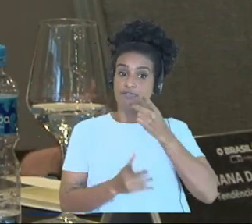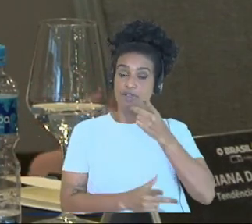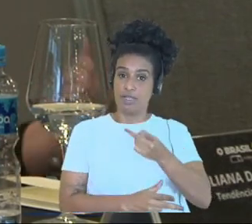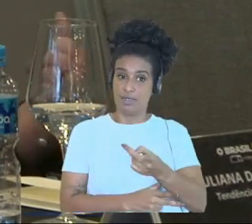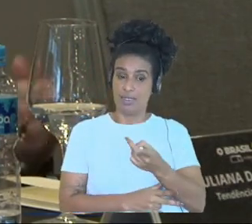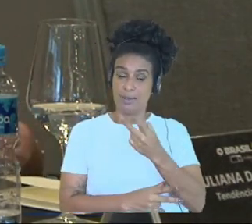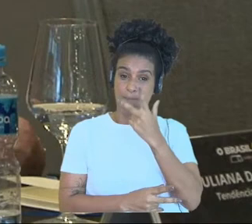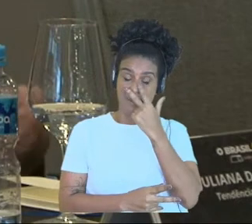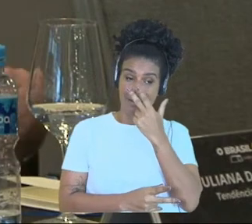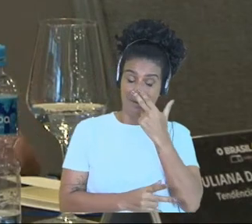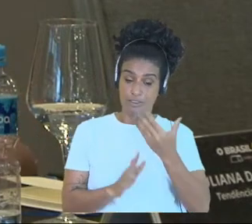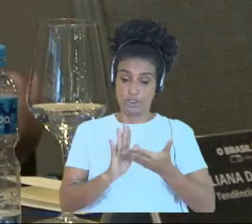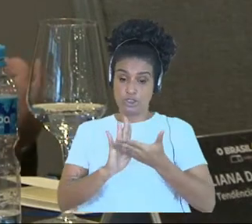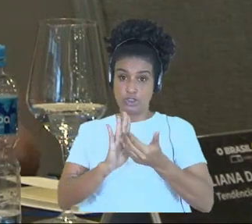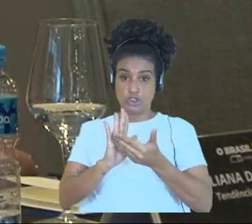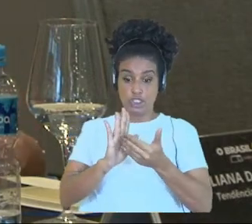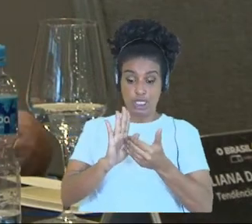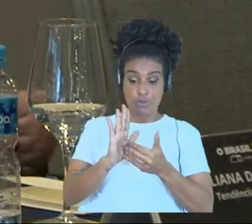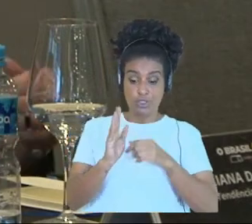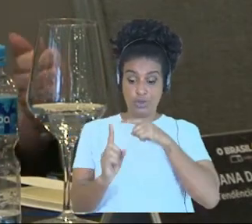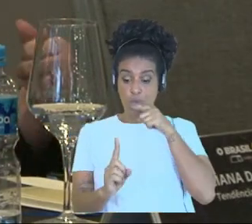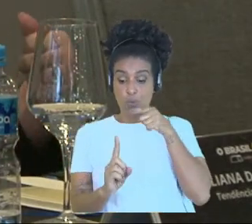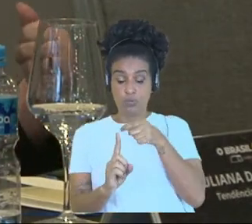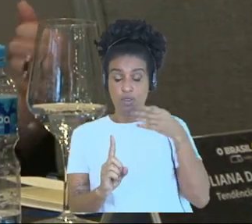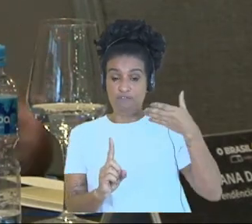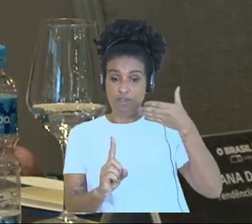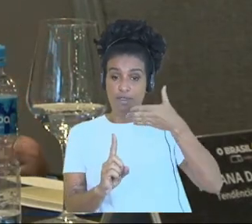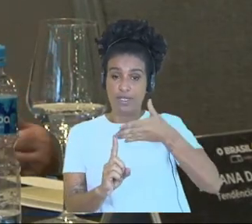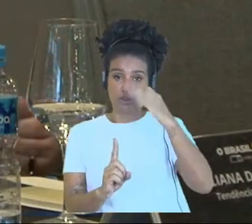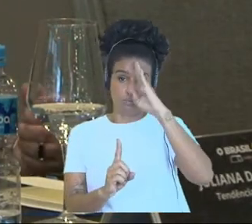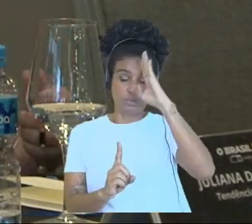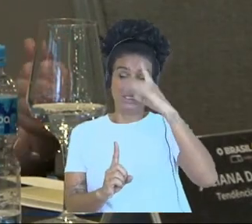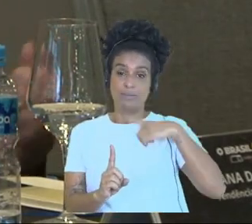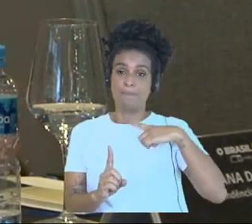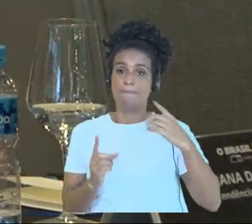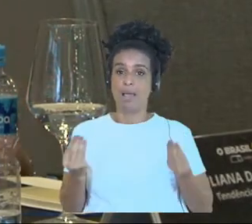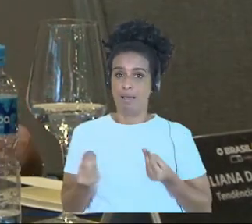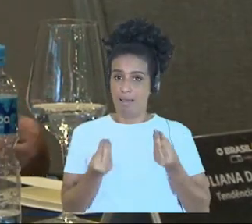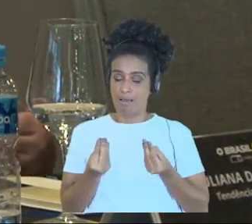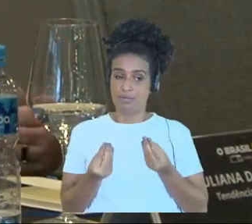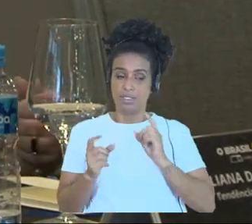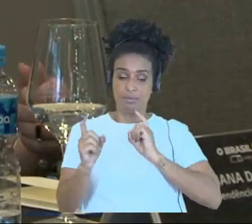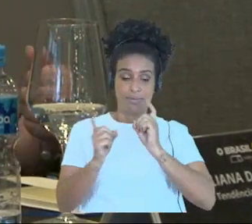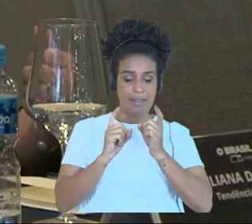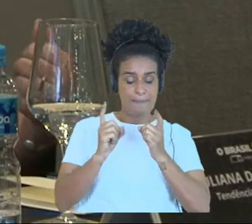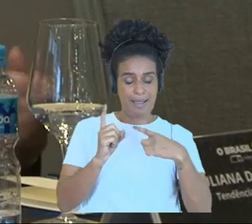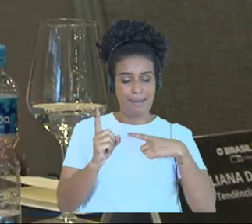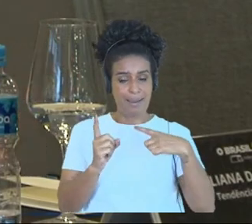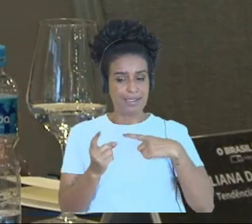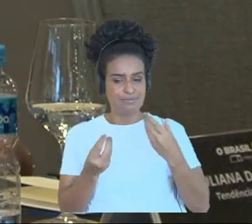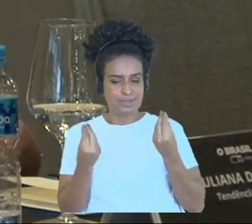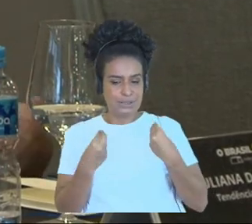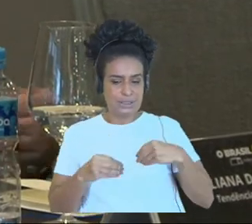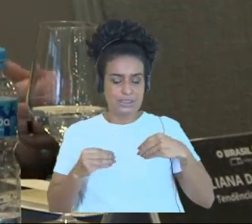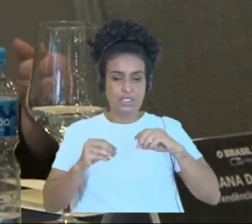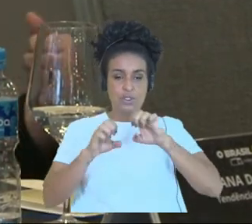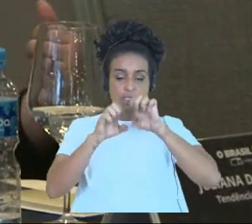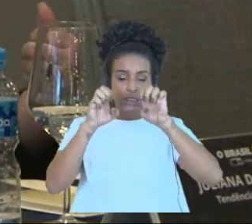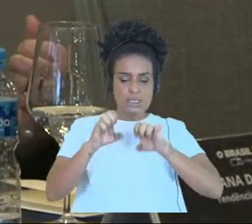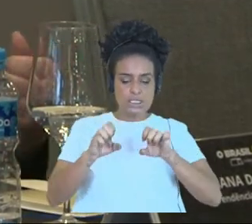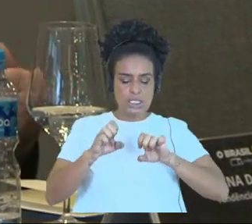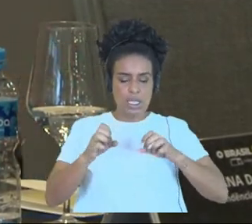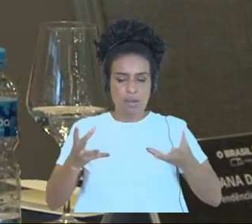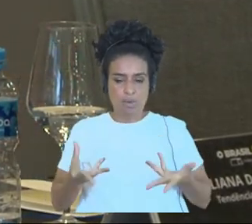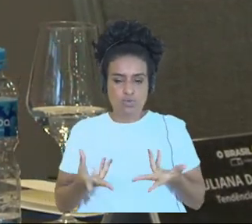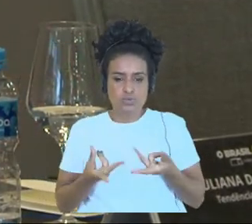acabe desvirtuando o objetivo da reforma. A gente sempre fala, quando debate reforma tributária, em simplificar o nosso sistema, em